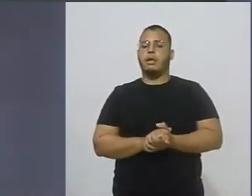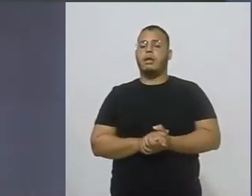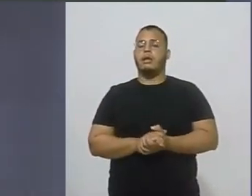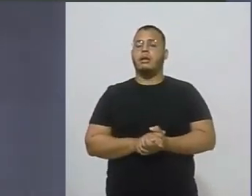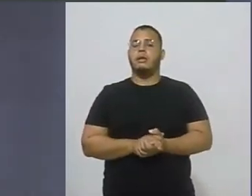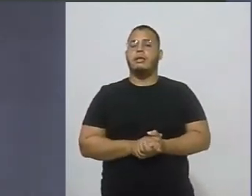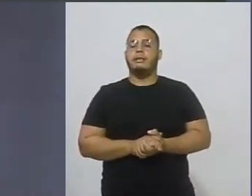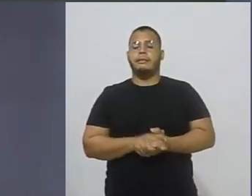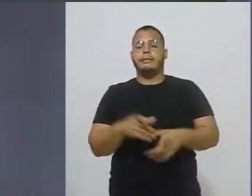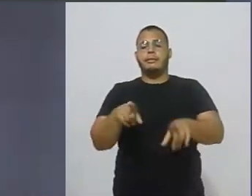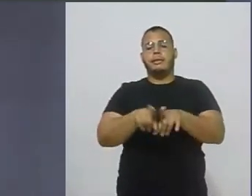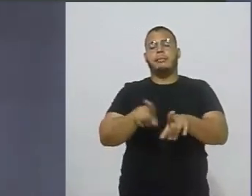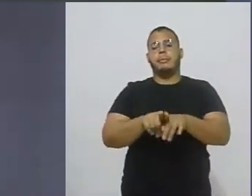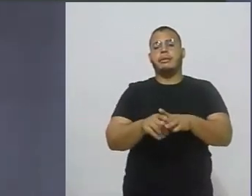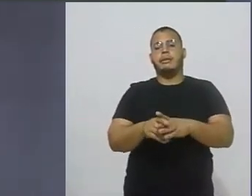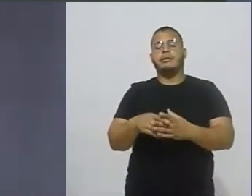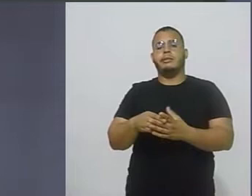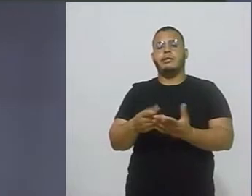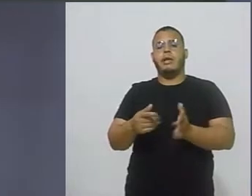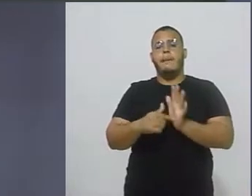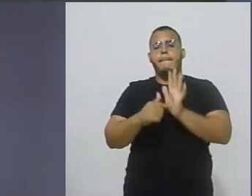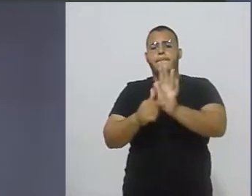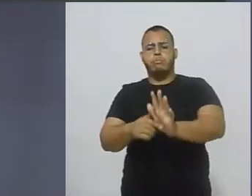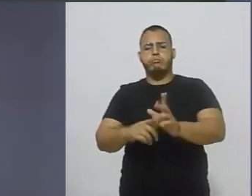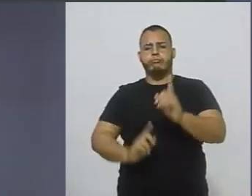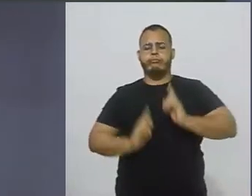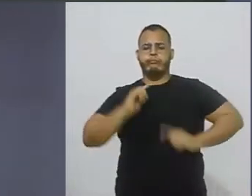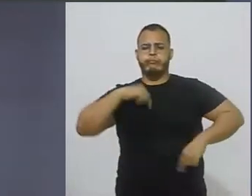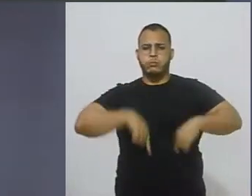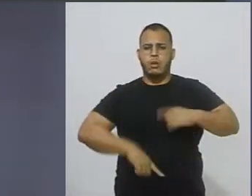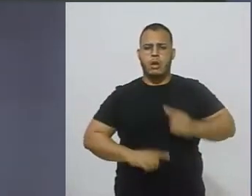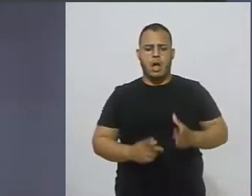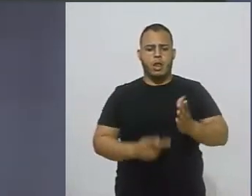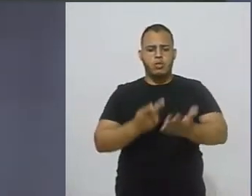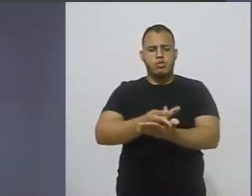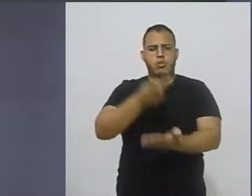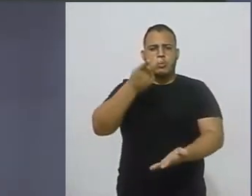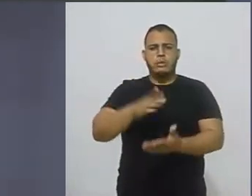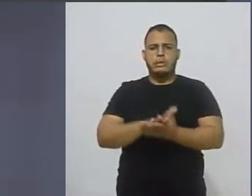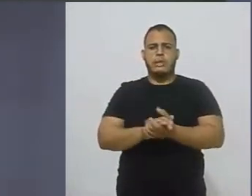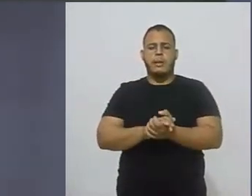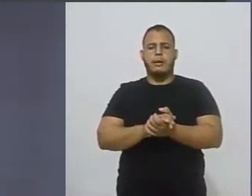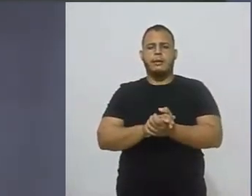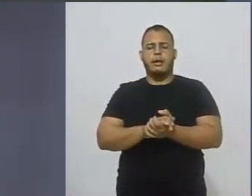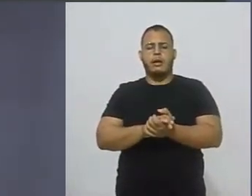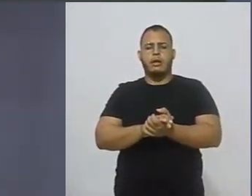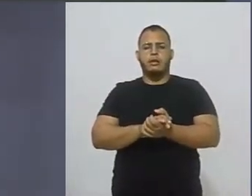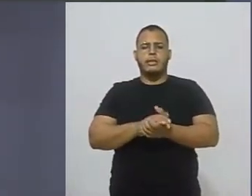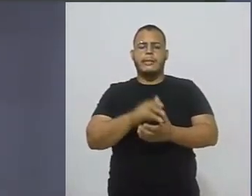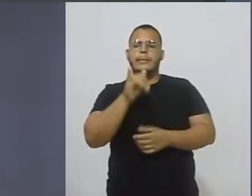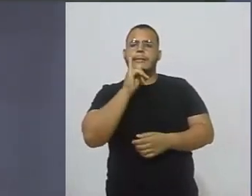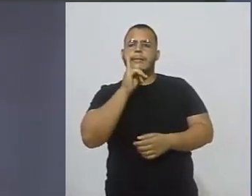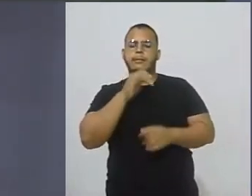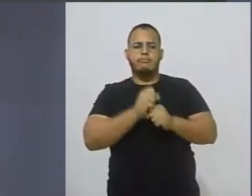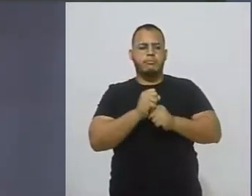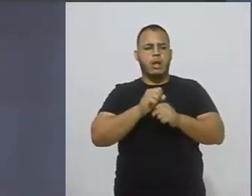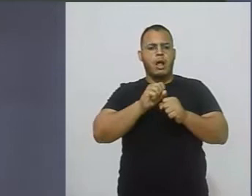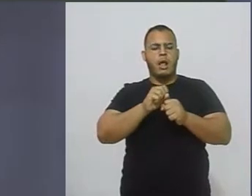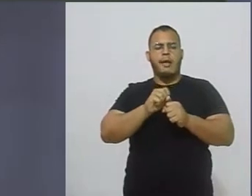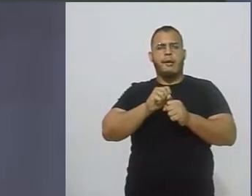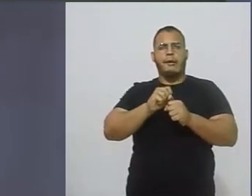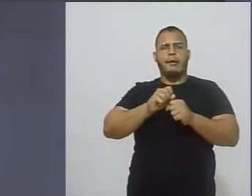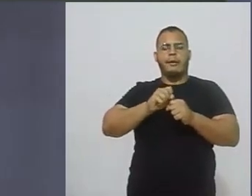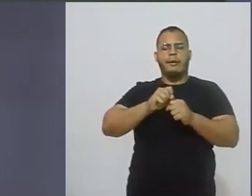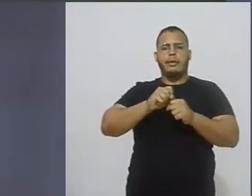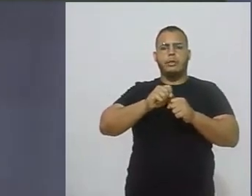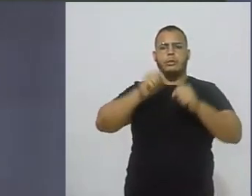em essência, esses hormônios eles atuam como mensageiro e controlam e coordenam as